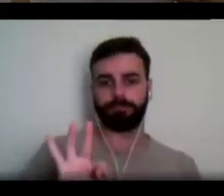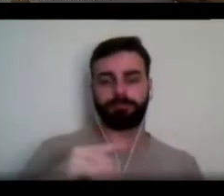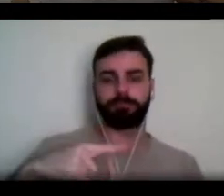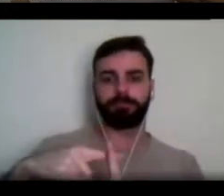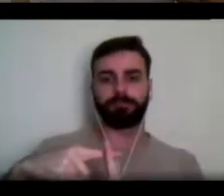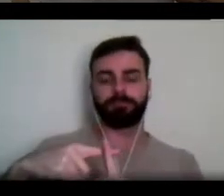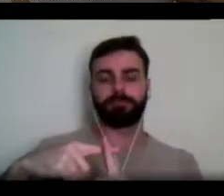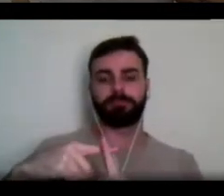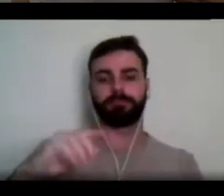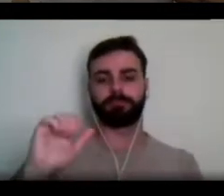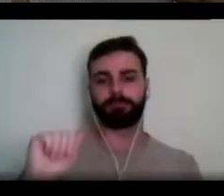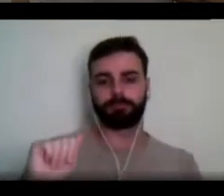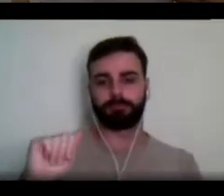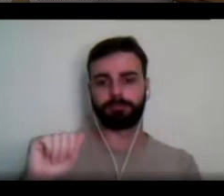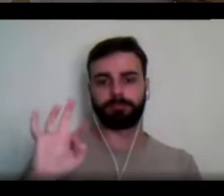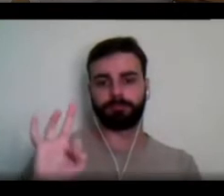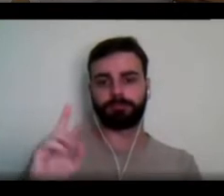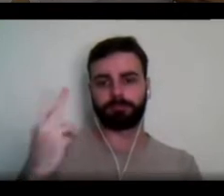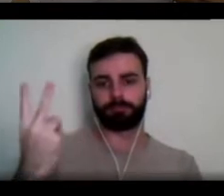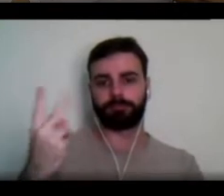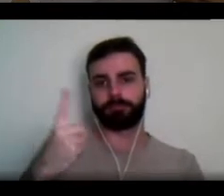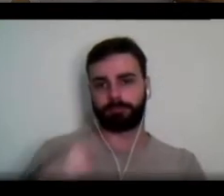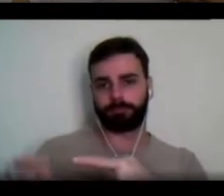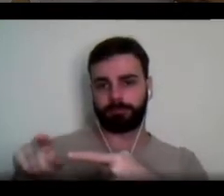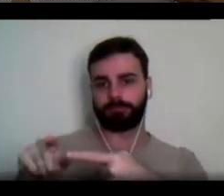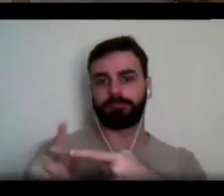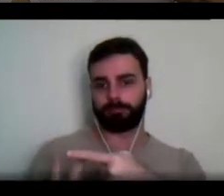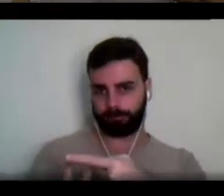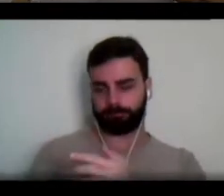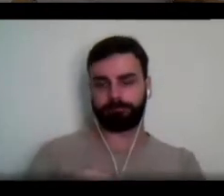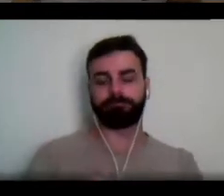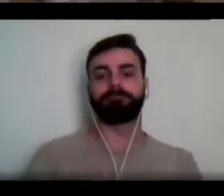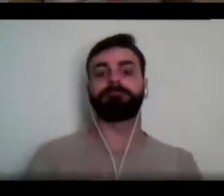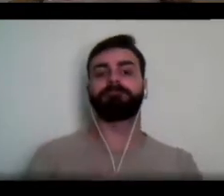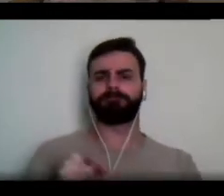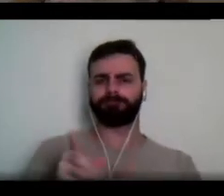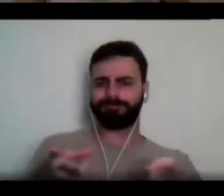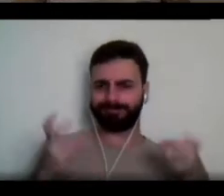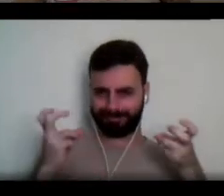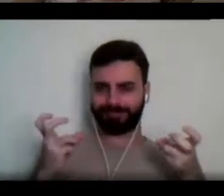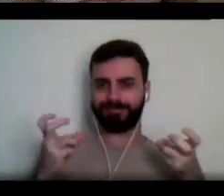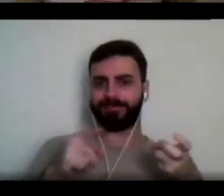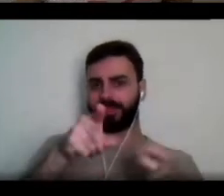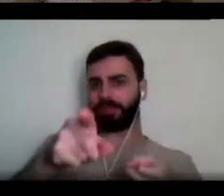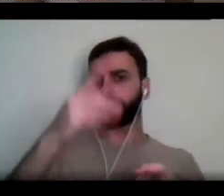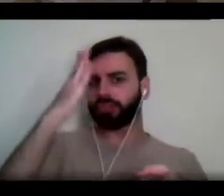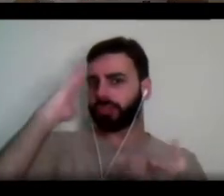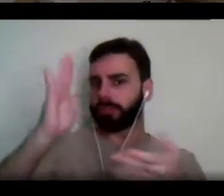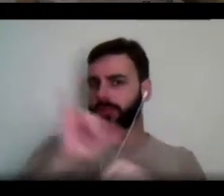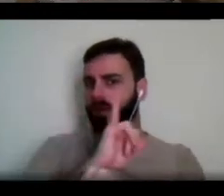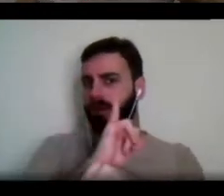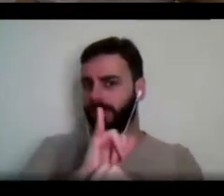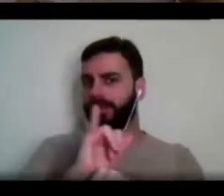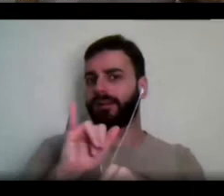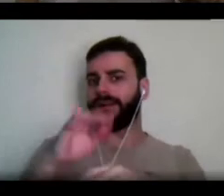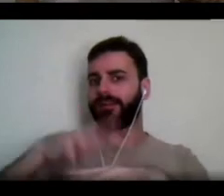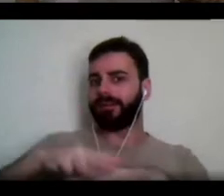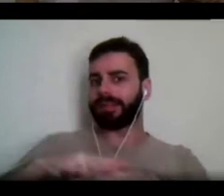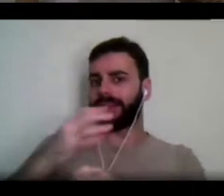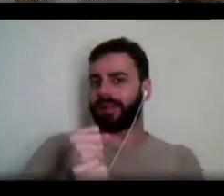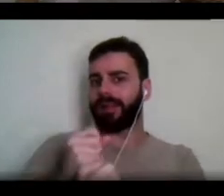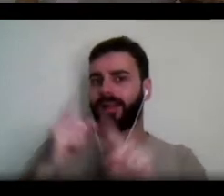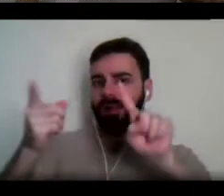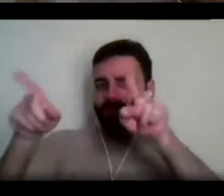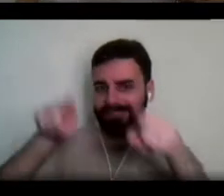v0t mais a t2 sobre 2. Então, agora que você sabe integrar, nem